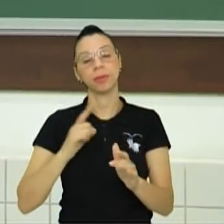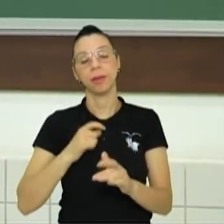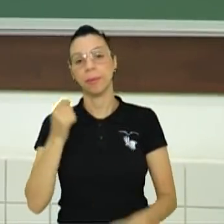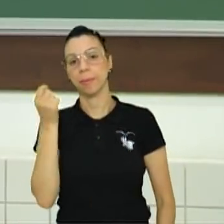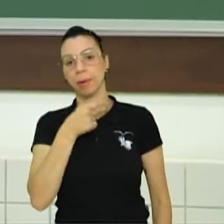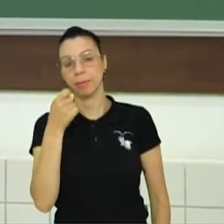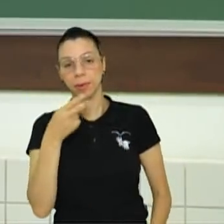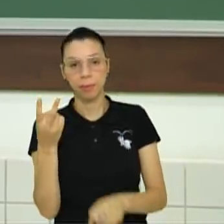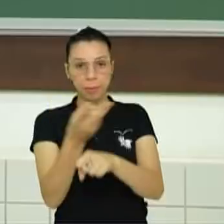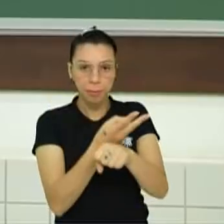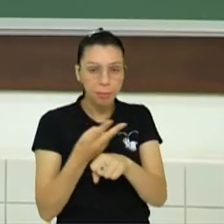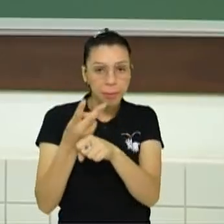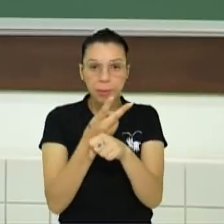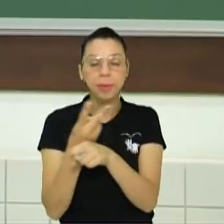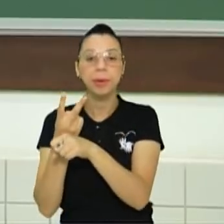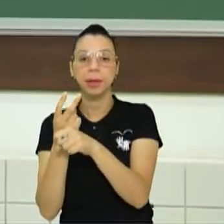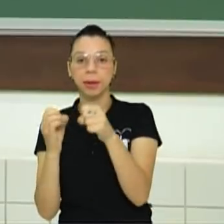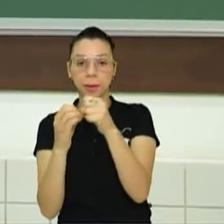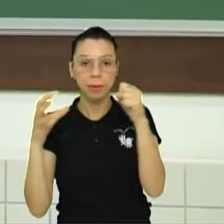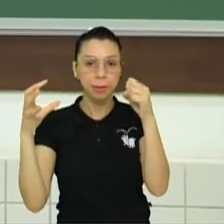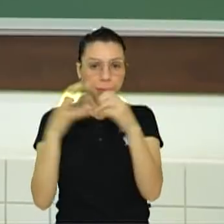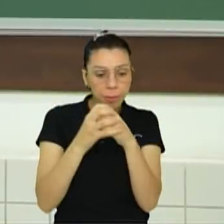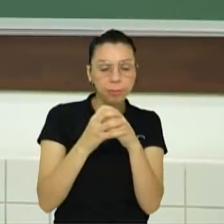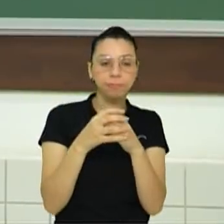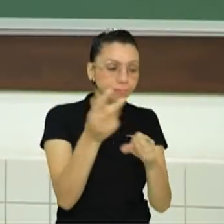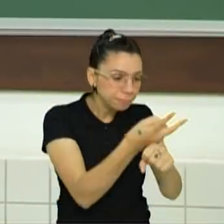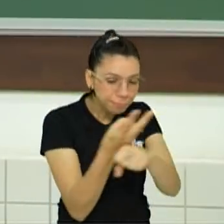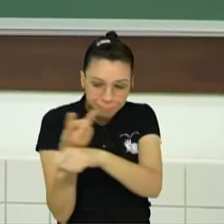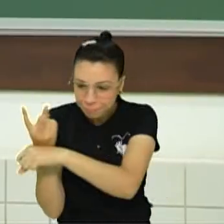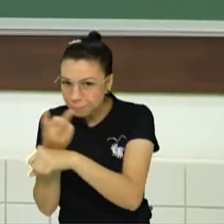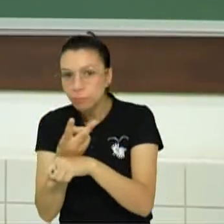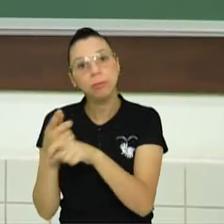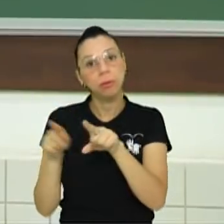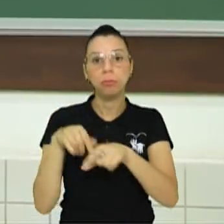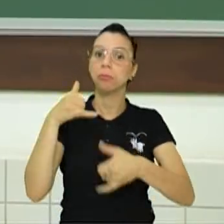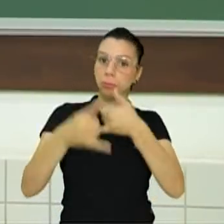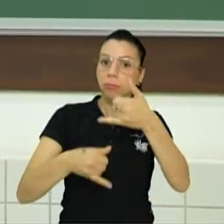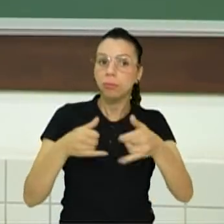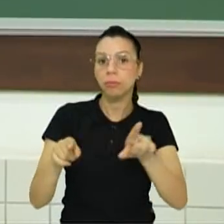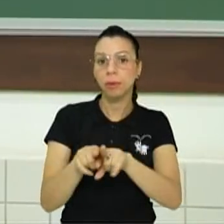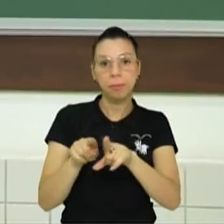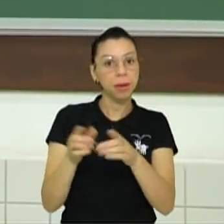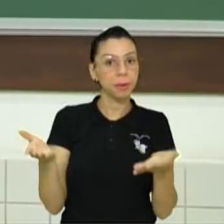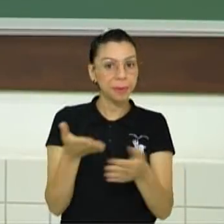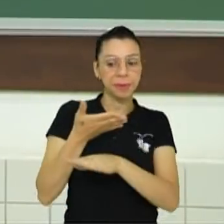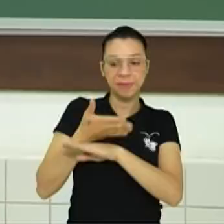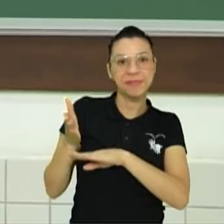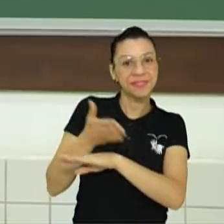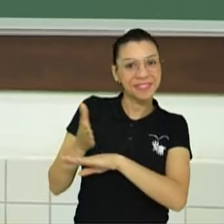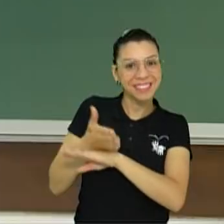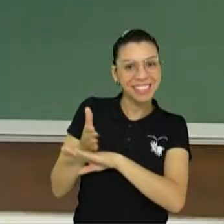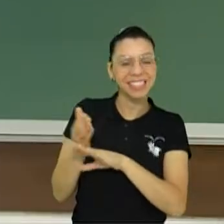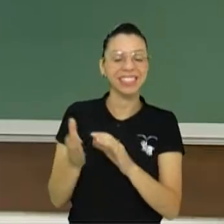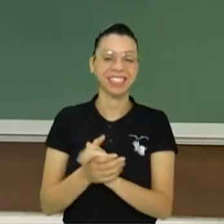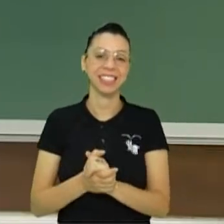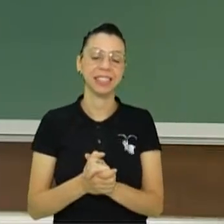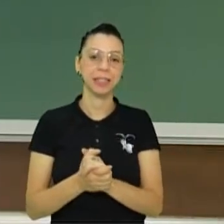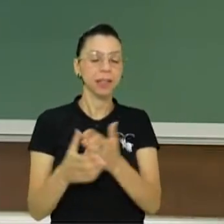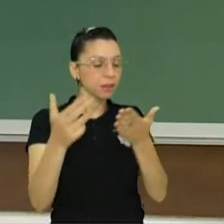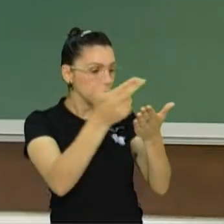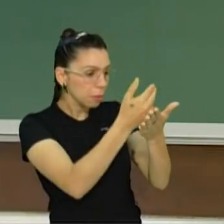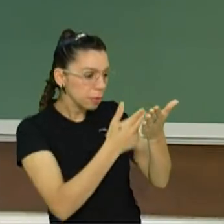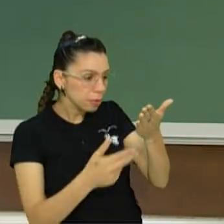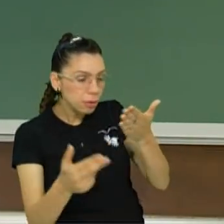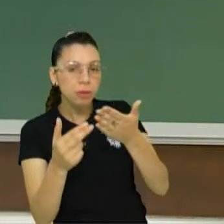Vamos procurar o Pokémon. Agora nós vamos fazer um praticando. Vamos desenhar um